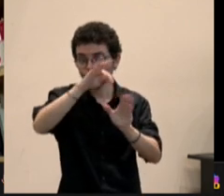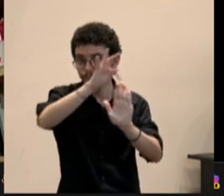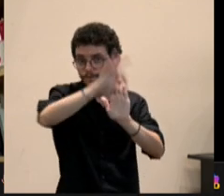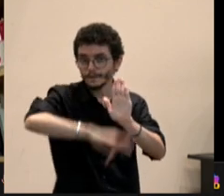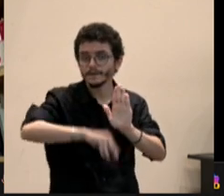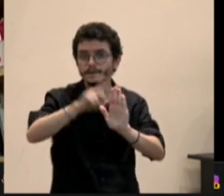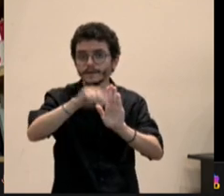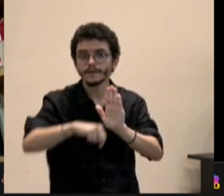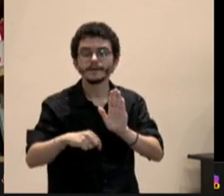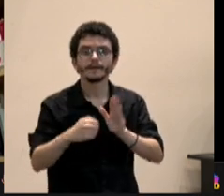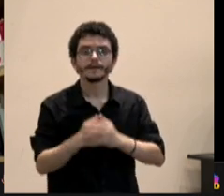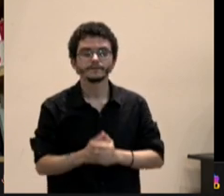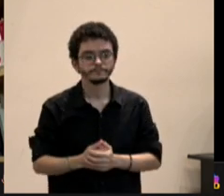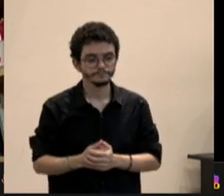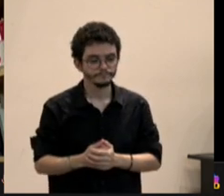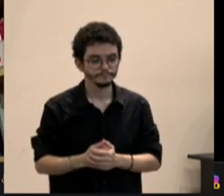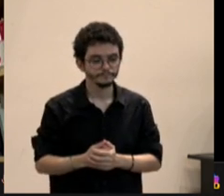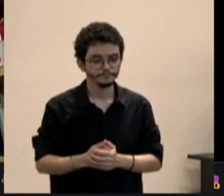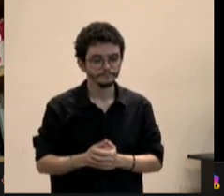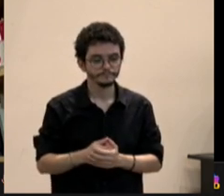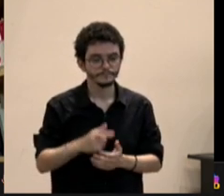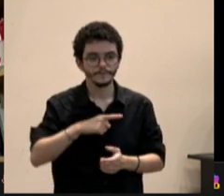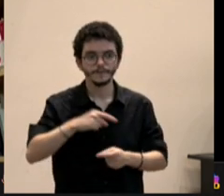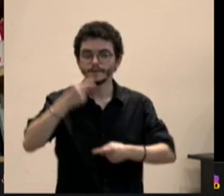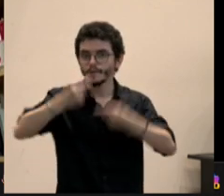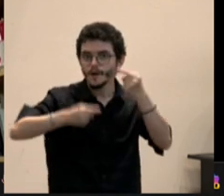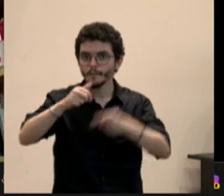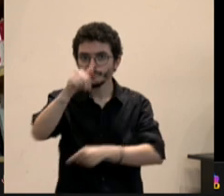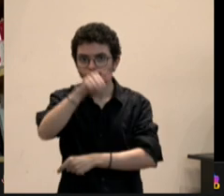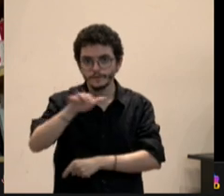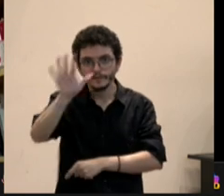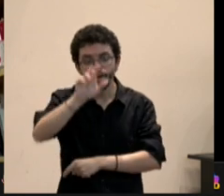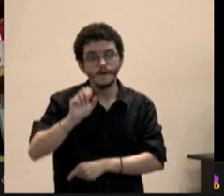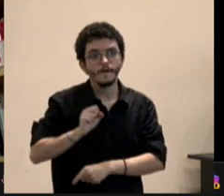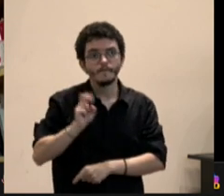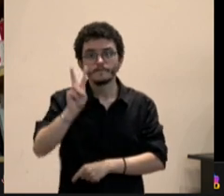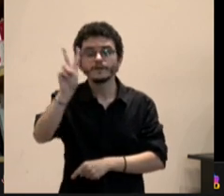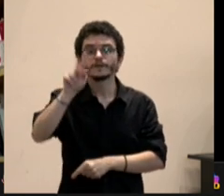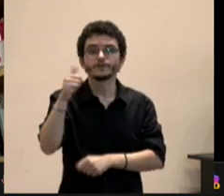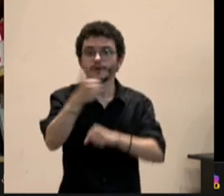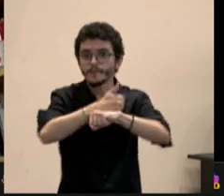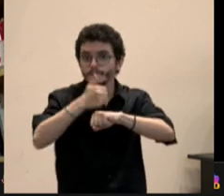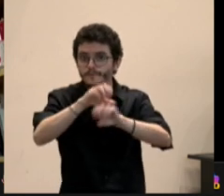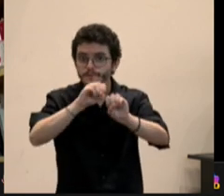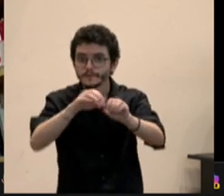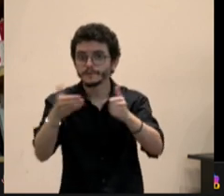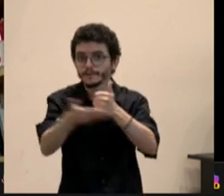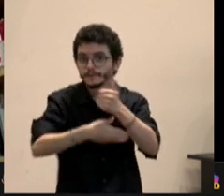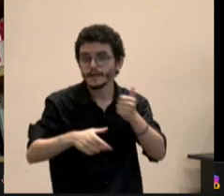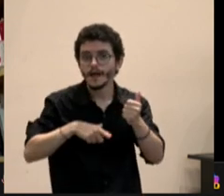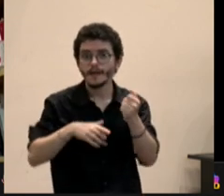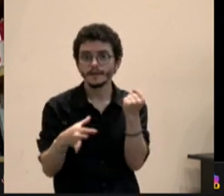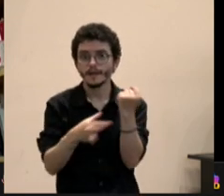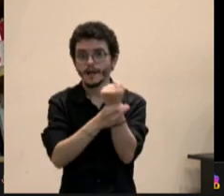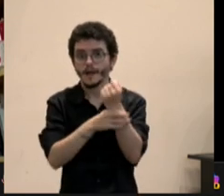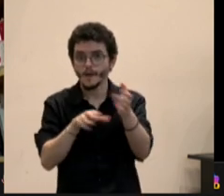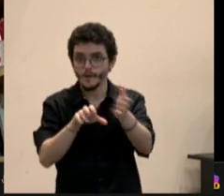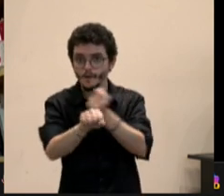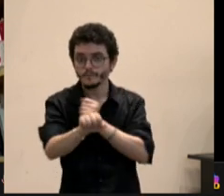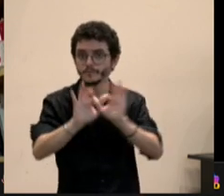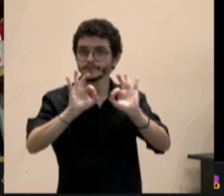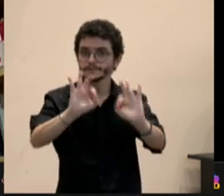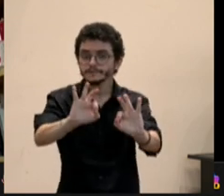instituir progressivamente uma política nacional de formação dos profissionais da educação básica, assegurando formação adequada aos profissionais